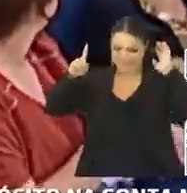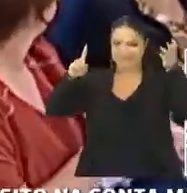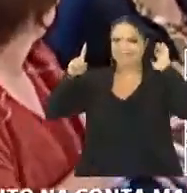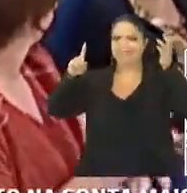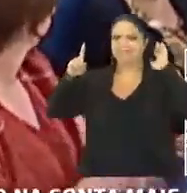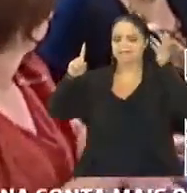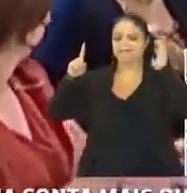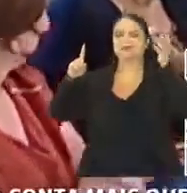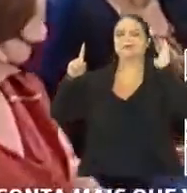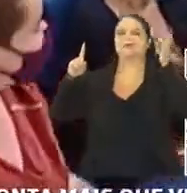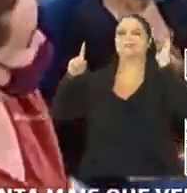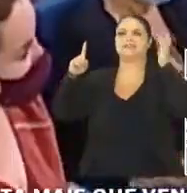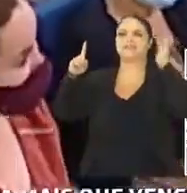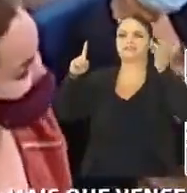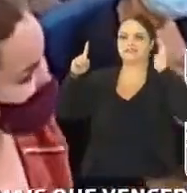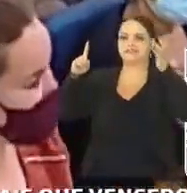Ué, até que eu gostei agora.